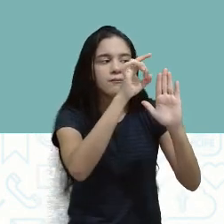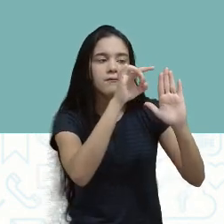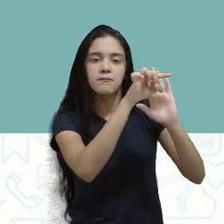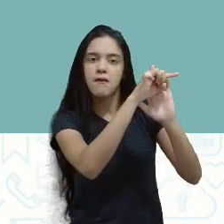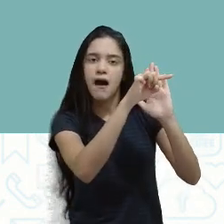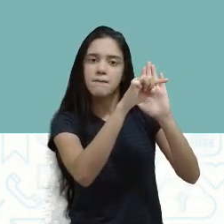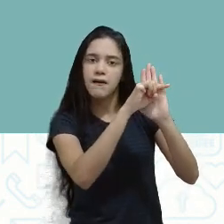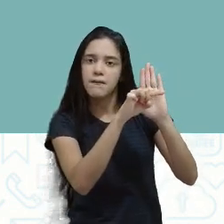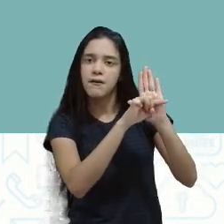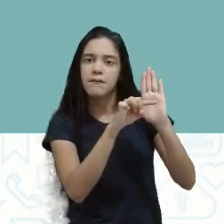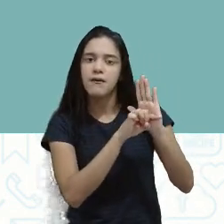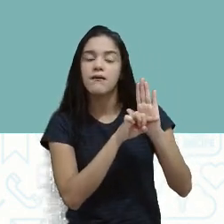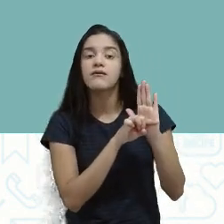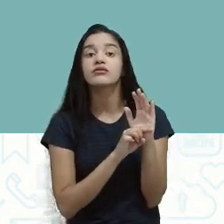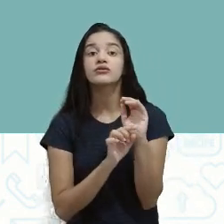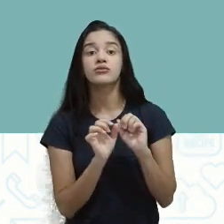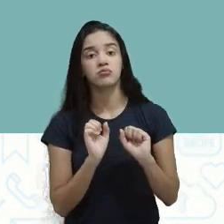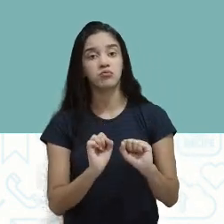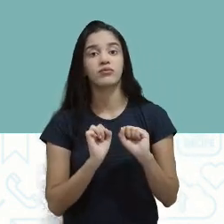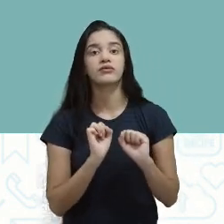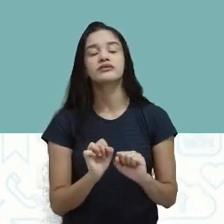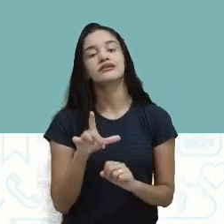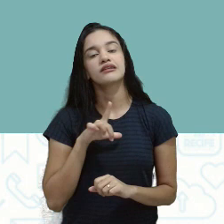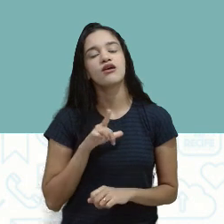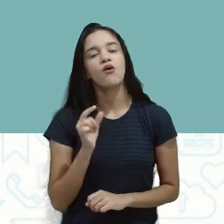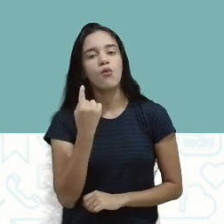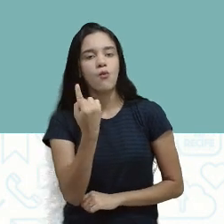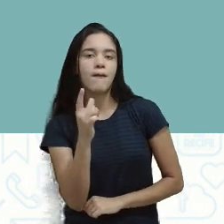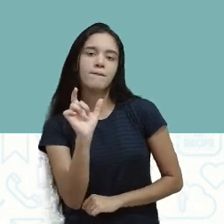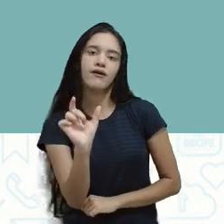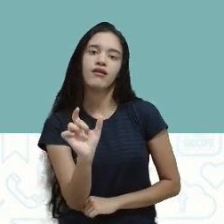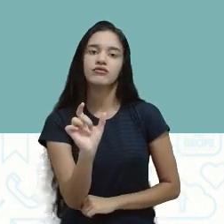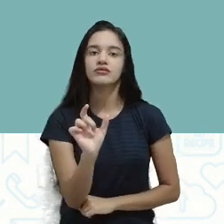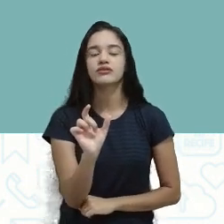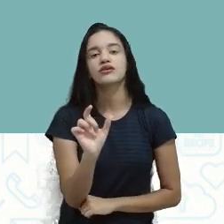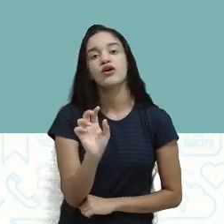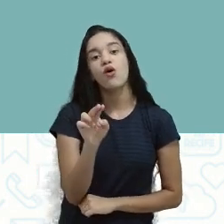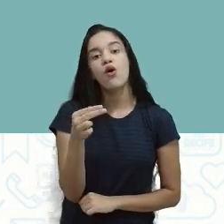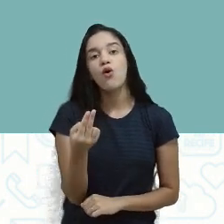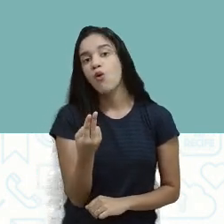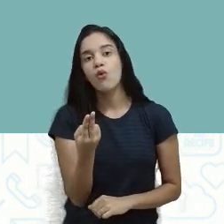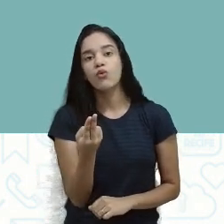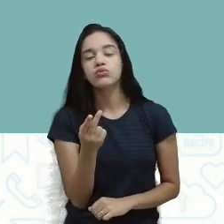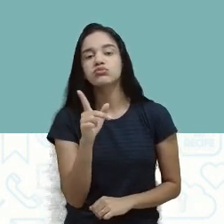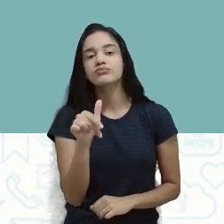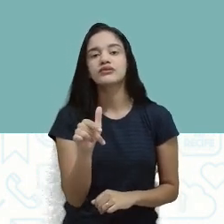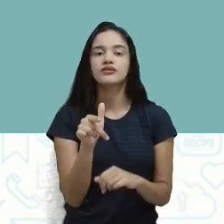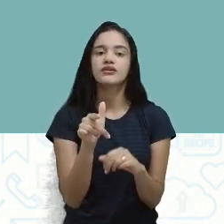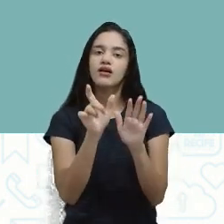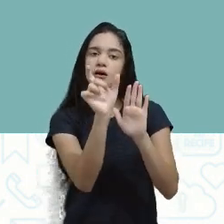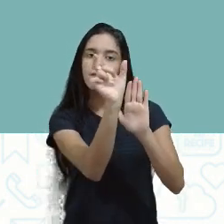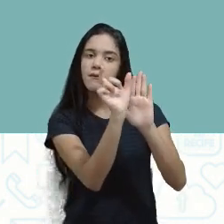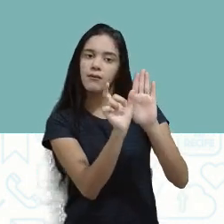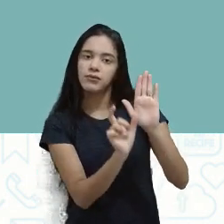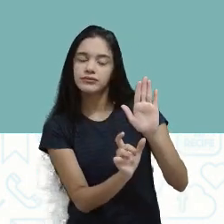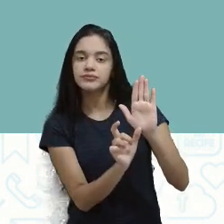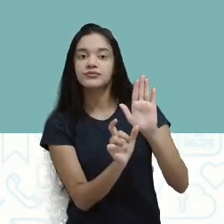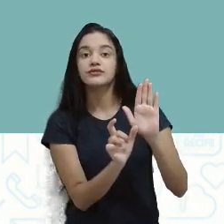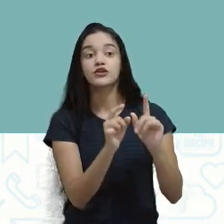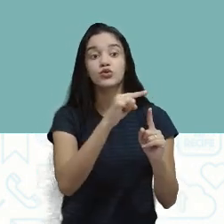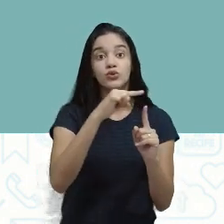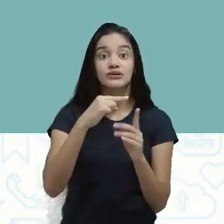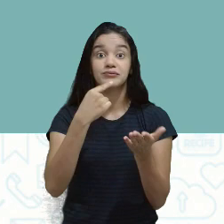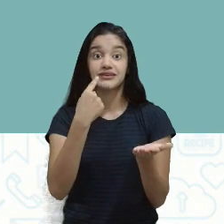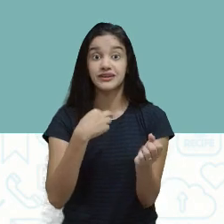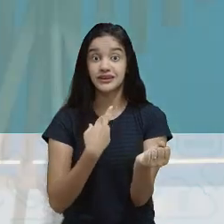O verso pode conter apenas uma palavra ou um segmento de palavra com um tipo de